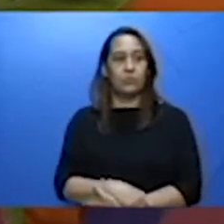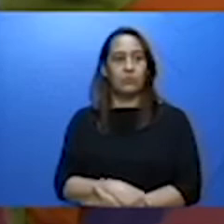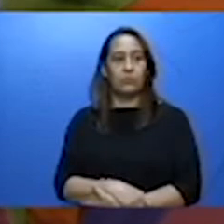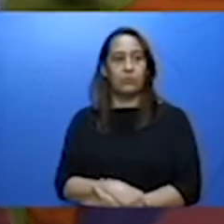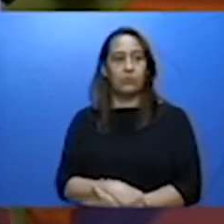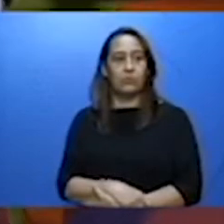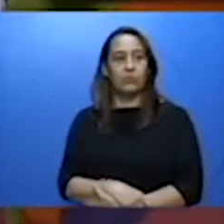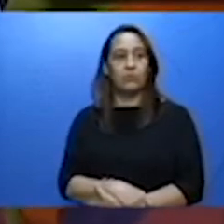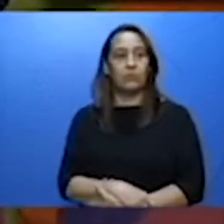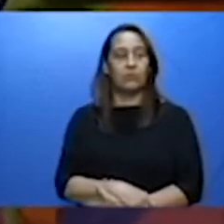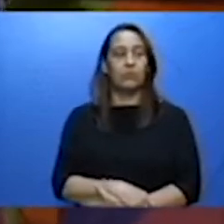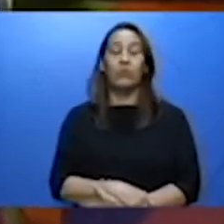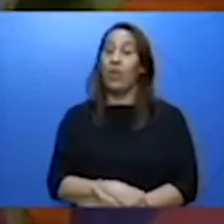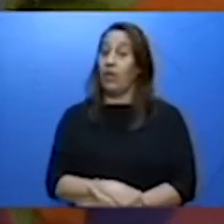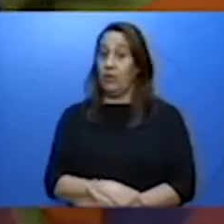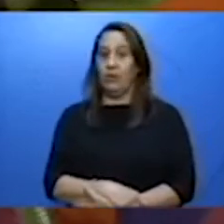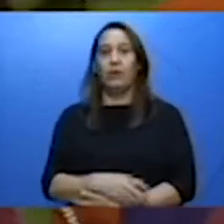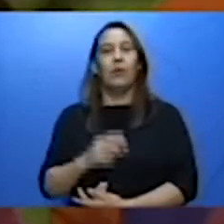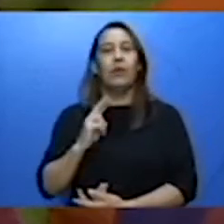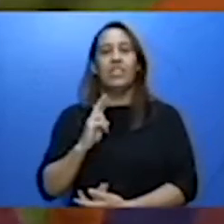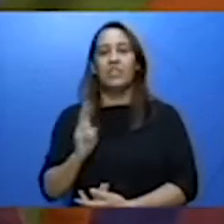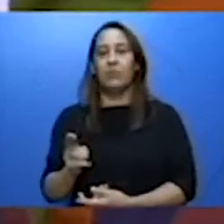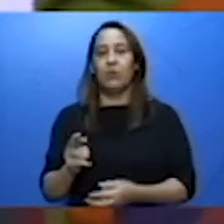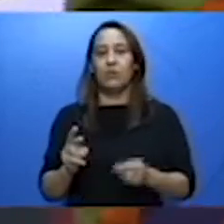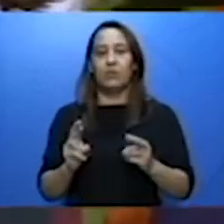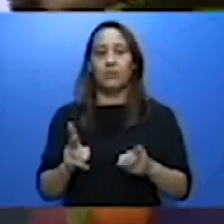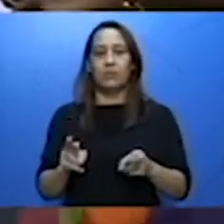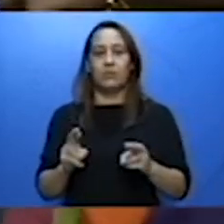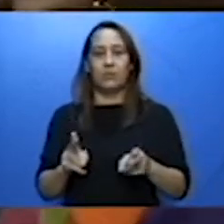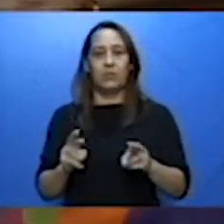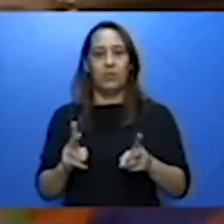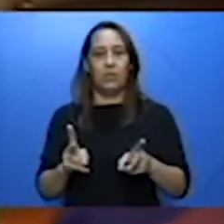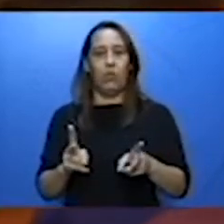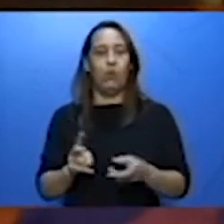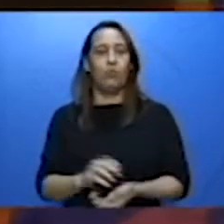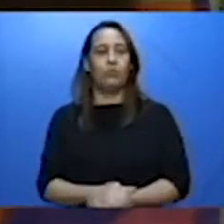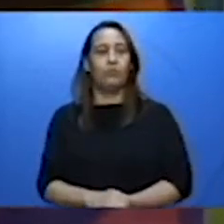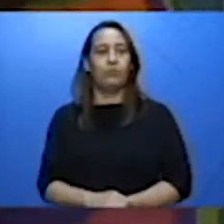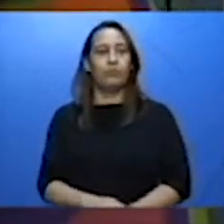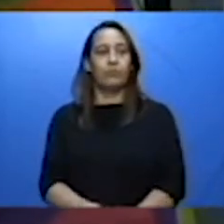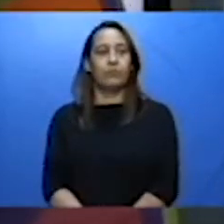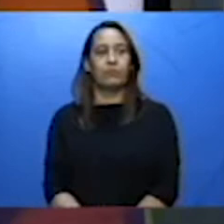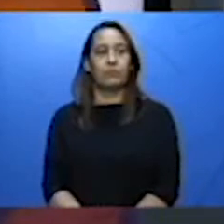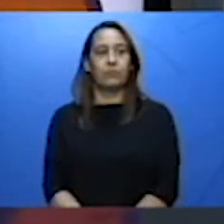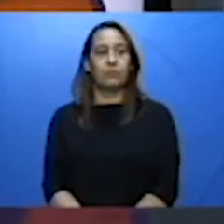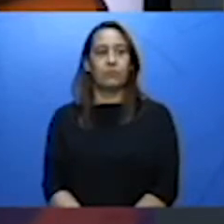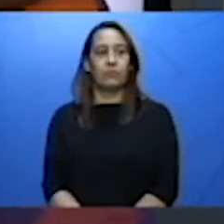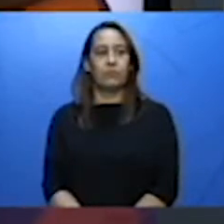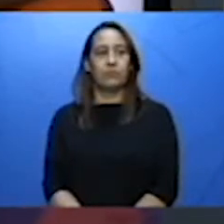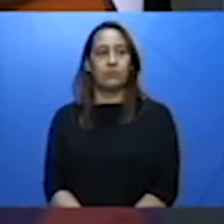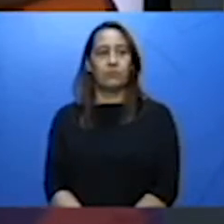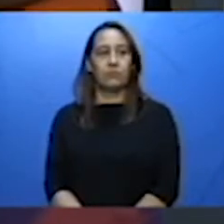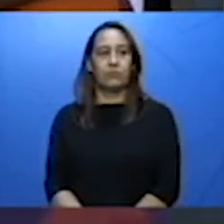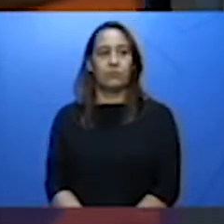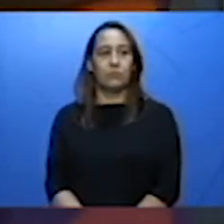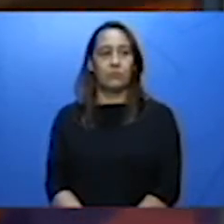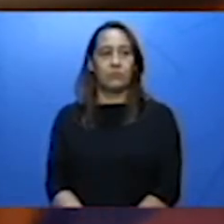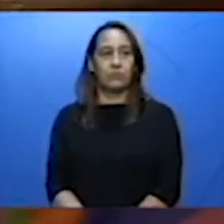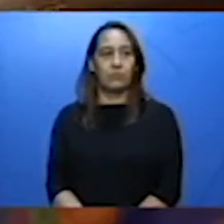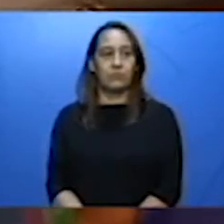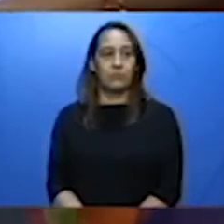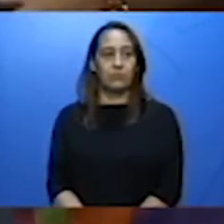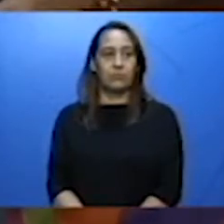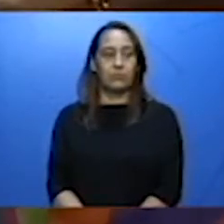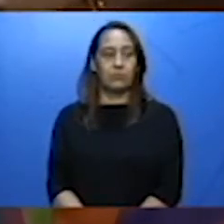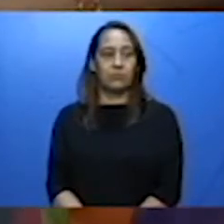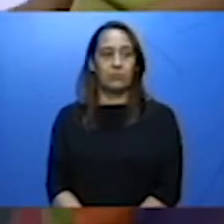9. Ah, agora sim. Olha só, pessoal, o mesmo resultado. Mas olha